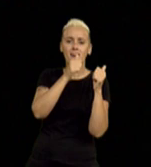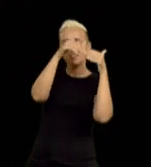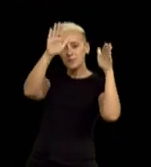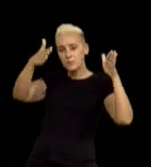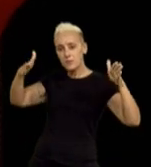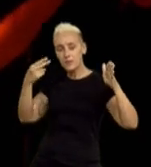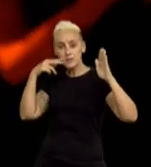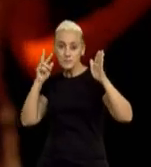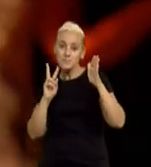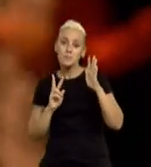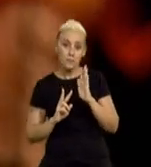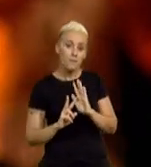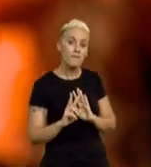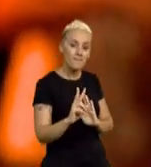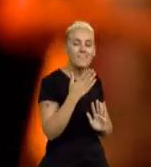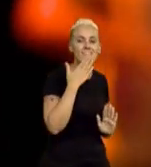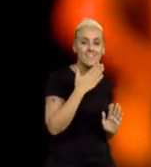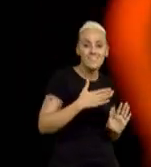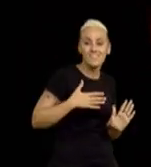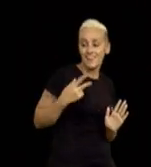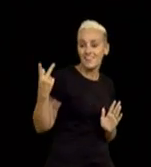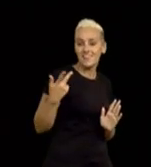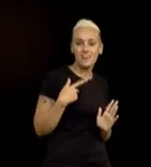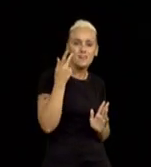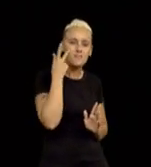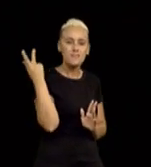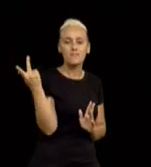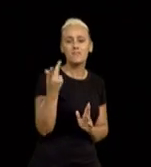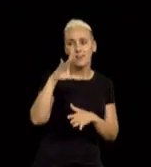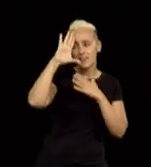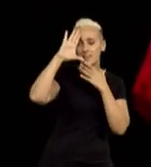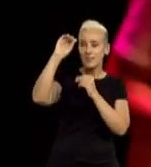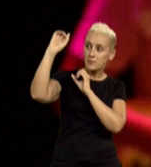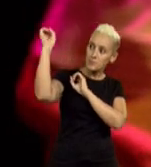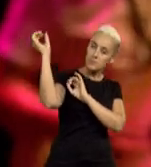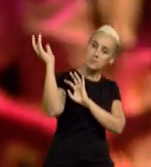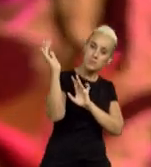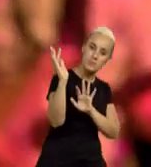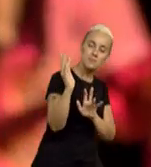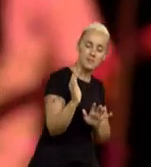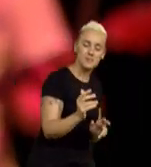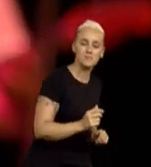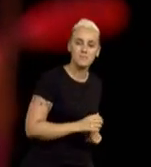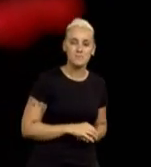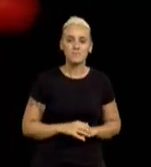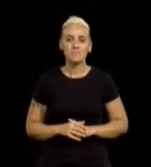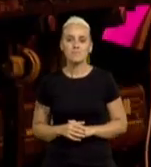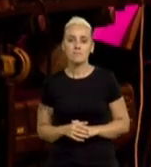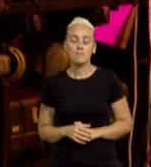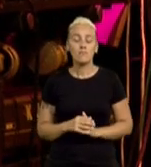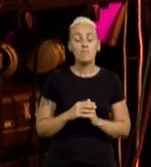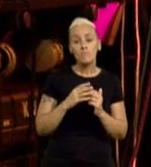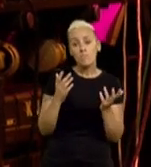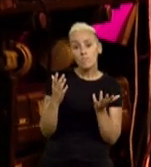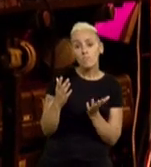and Jupiter collides with Mars while the moon is milking you. É um